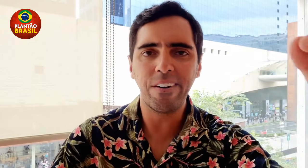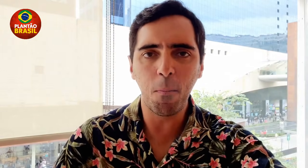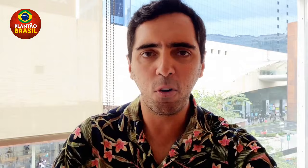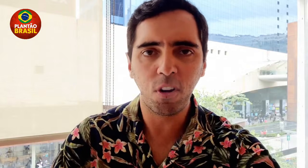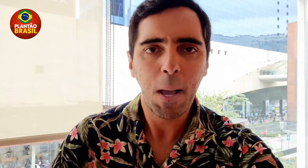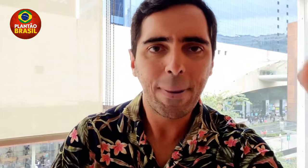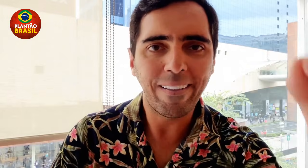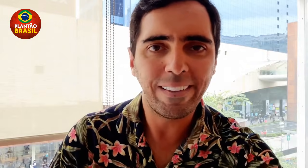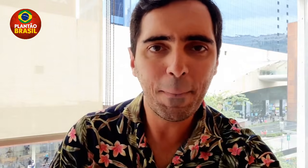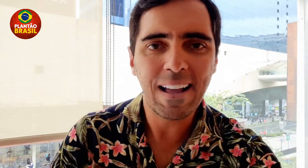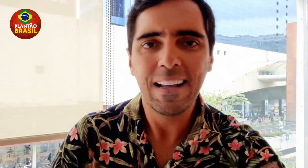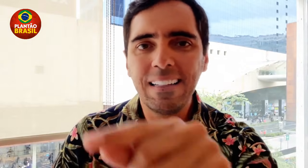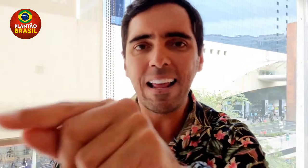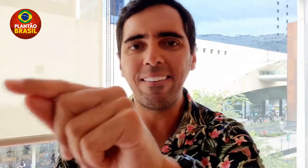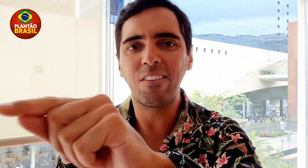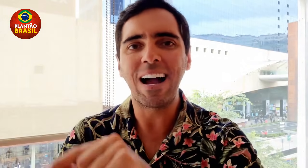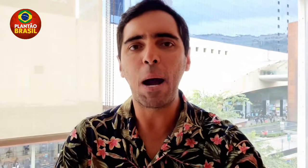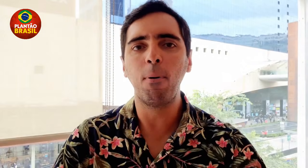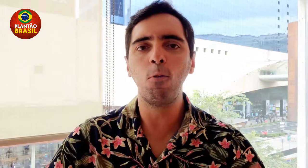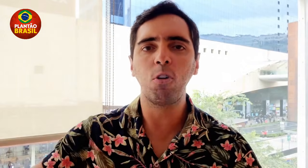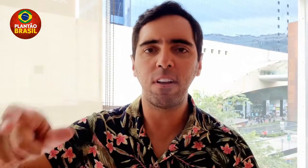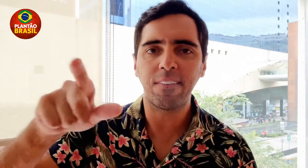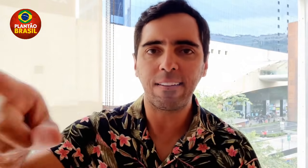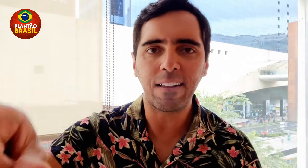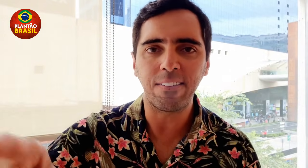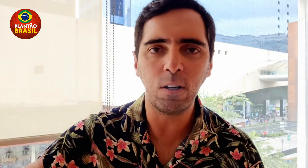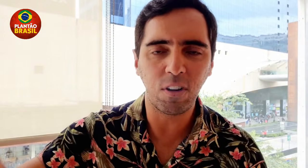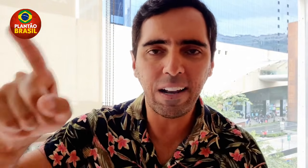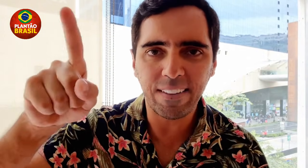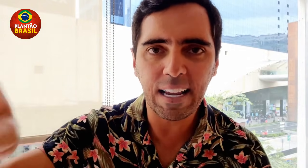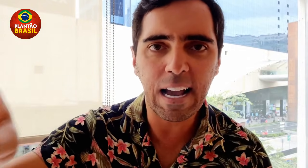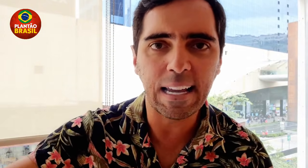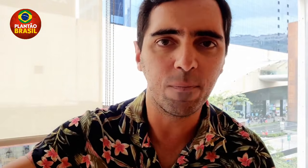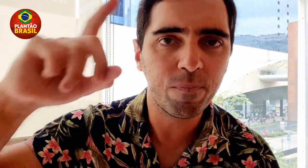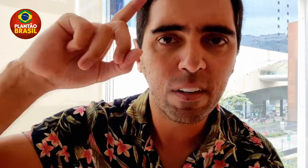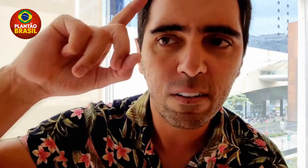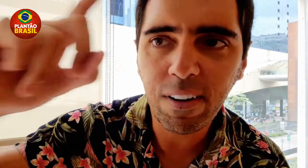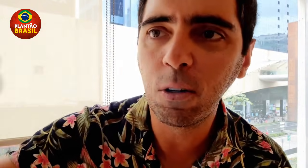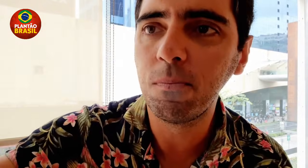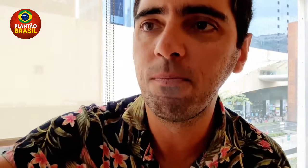sociais, e vamos pra cima desses vagabundos, desses assassinos. Eles têm que cair. Falou.